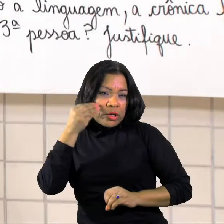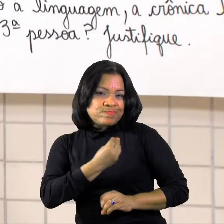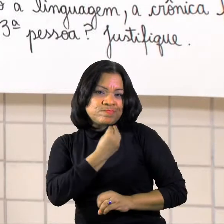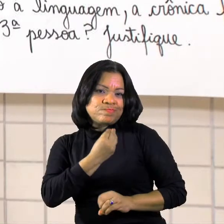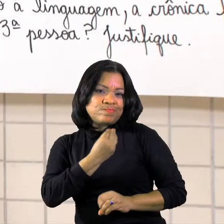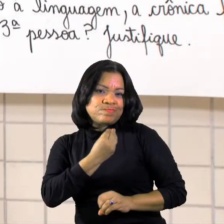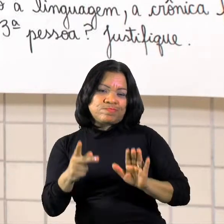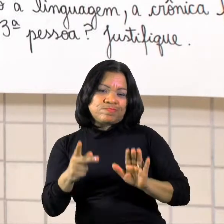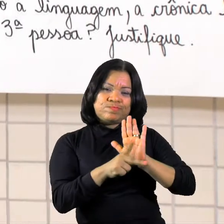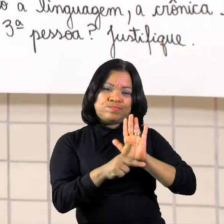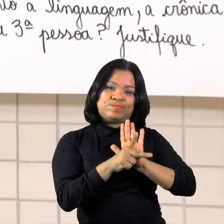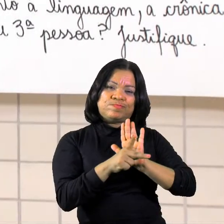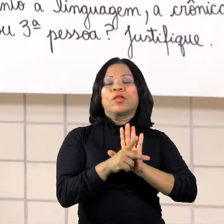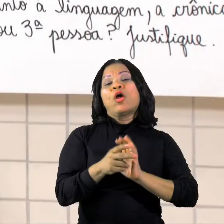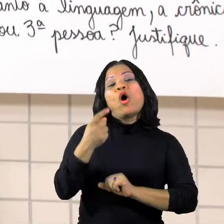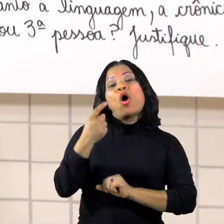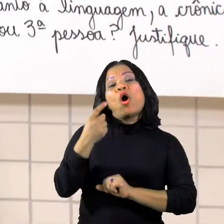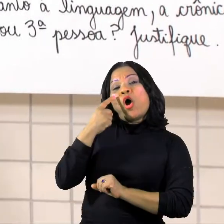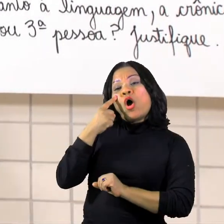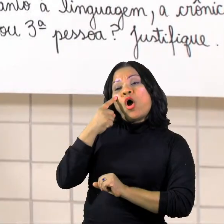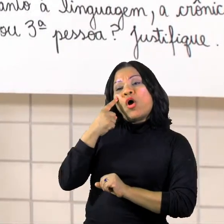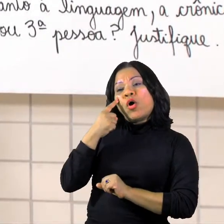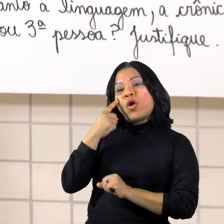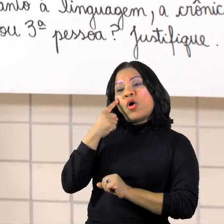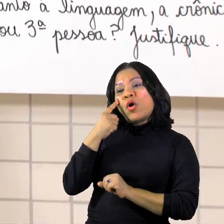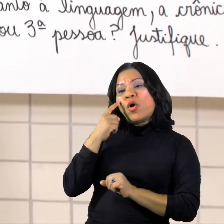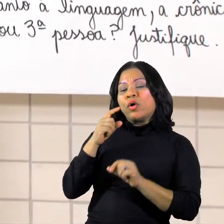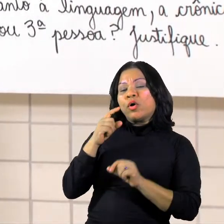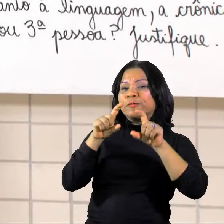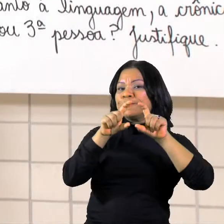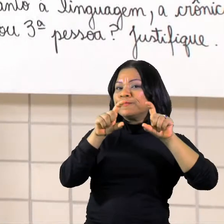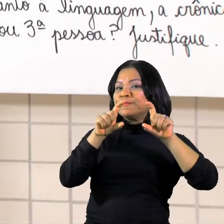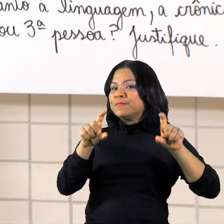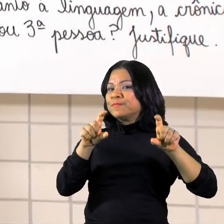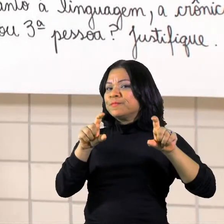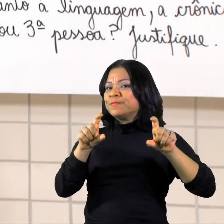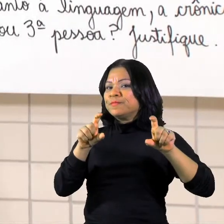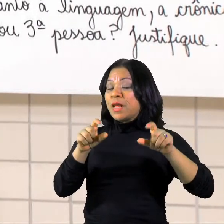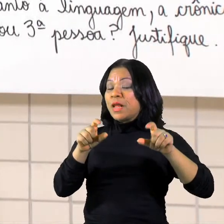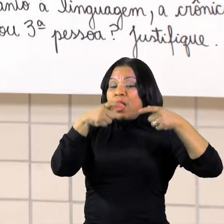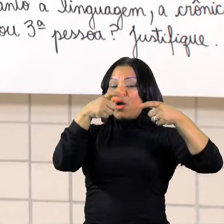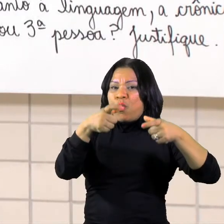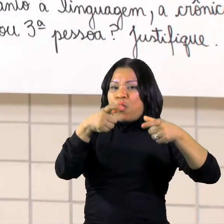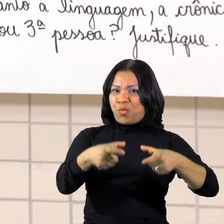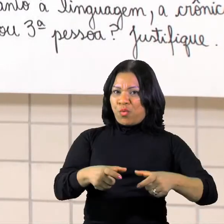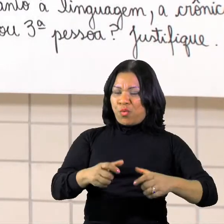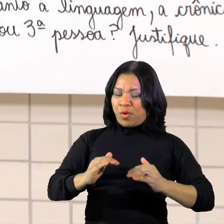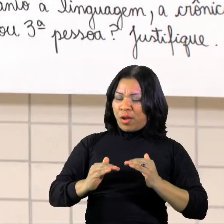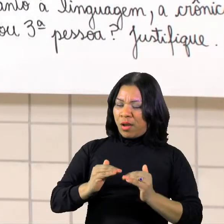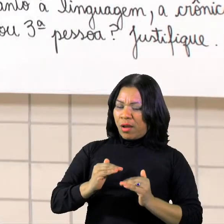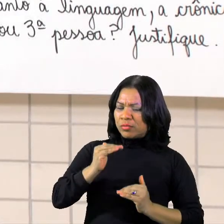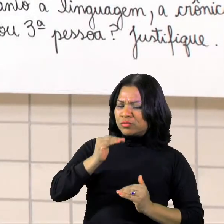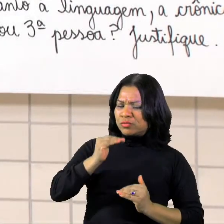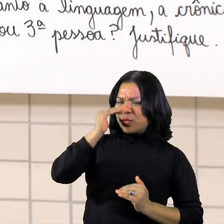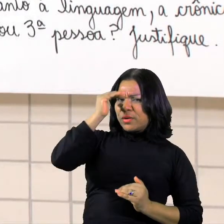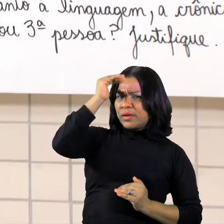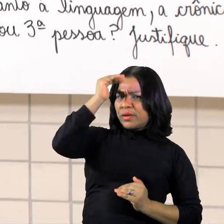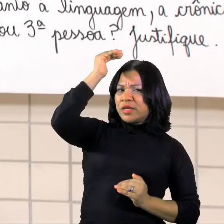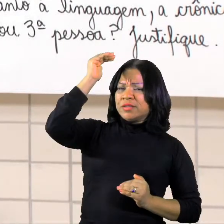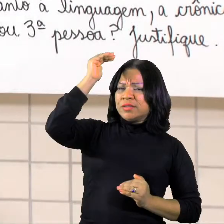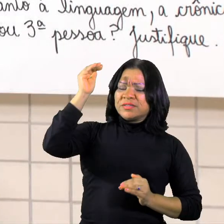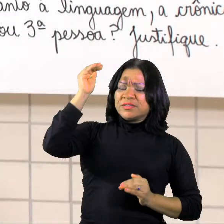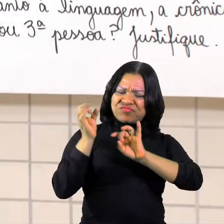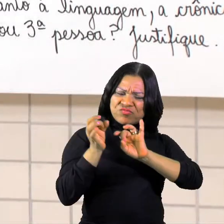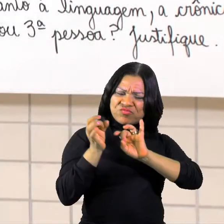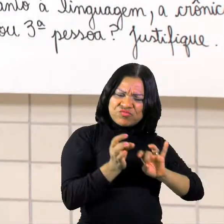um trechinho que eu coloquei aqui, ó. O lugar onde cresci foi destruído, abandonado. Muitas das pessoas